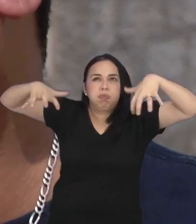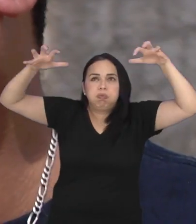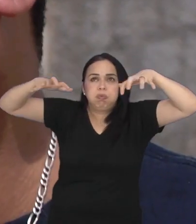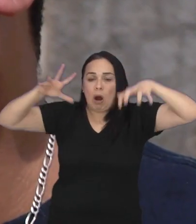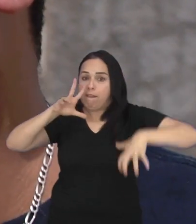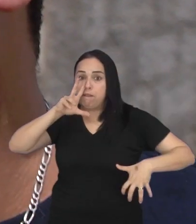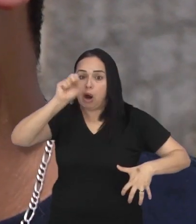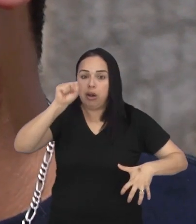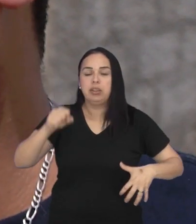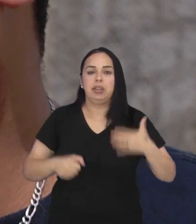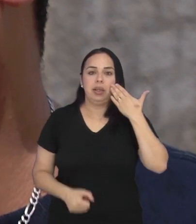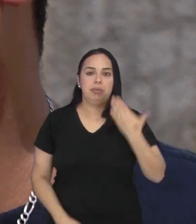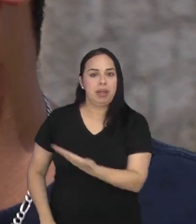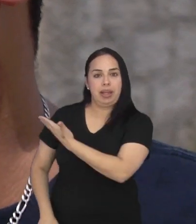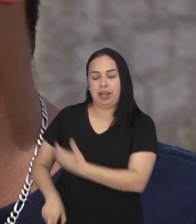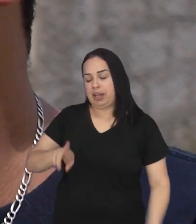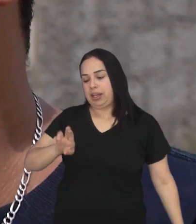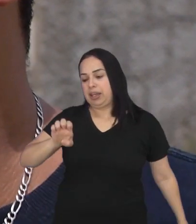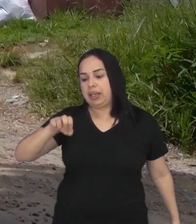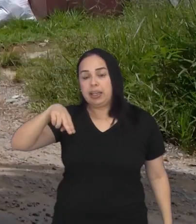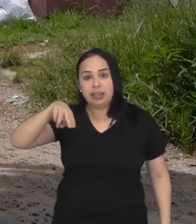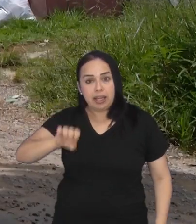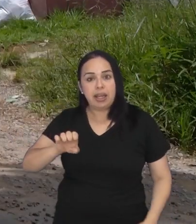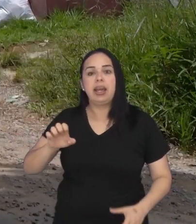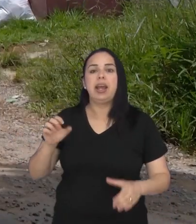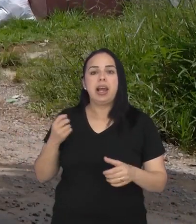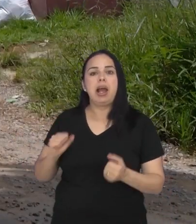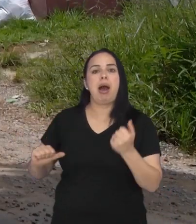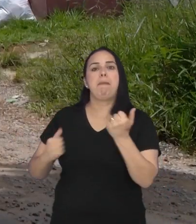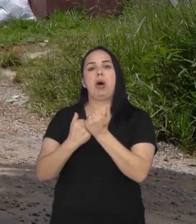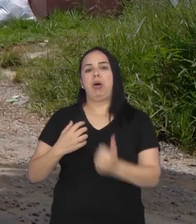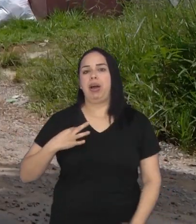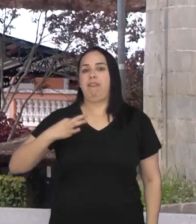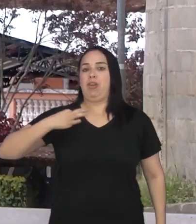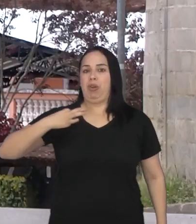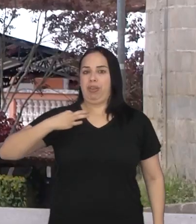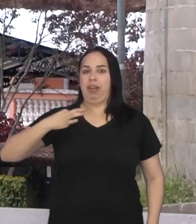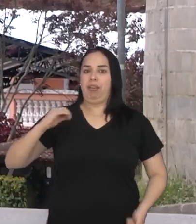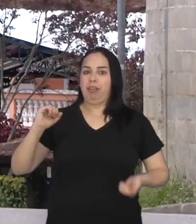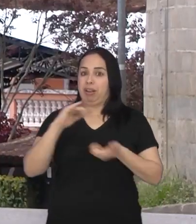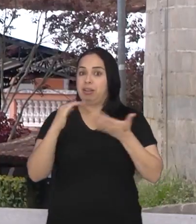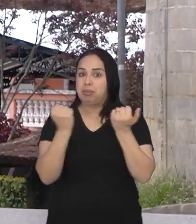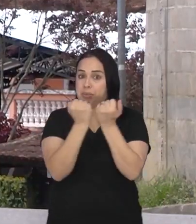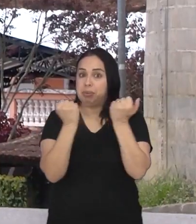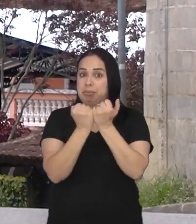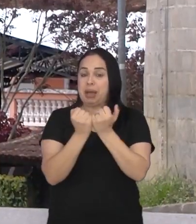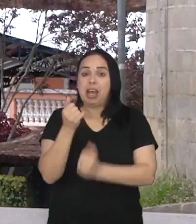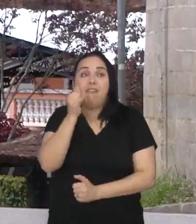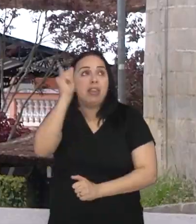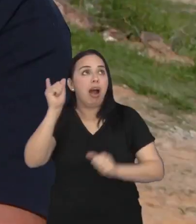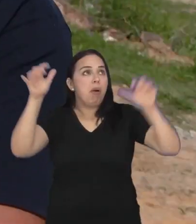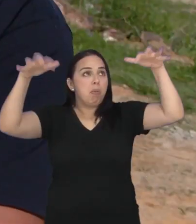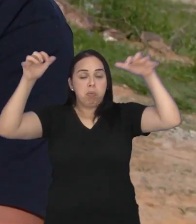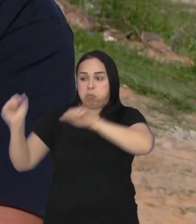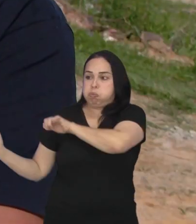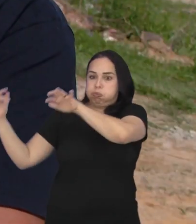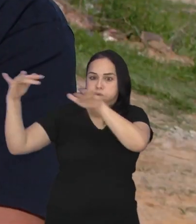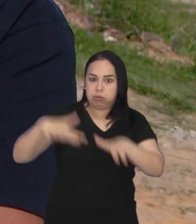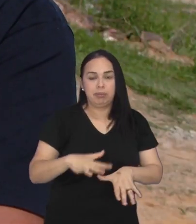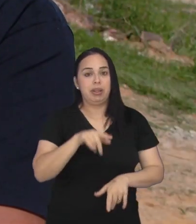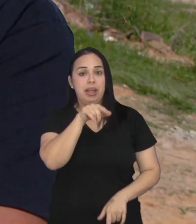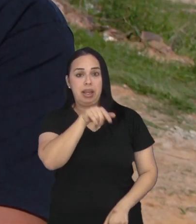de paz, a gente precisa pensar a paz muito próxima da gente, né? E uma nova lei sancionada no país incluiu os atos de bullying